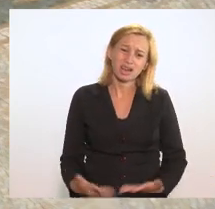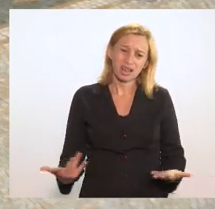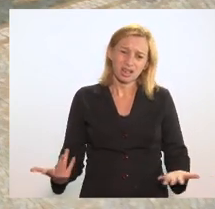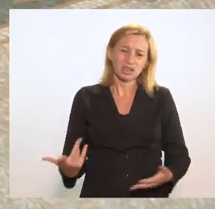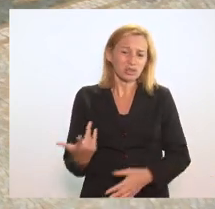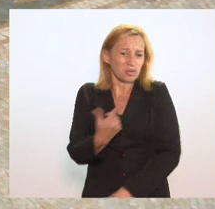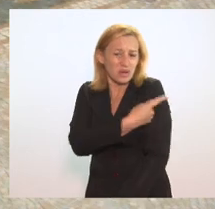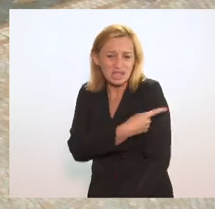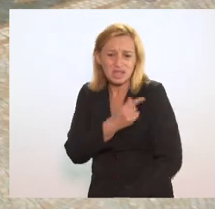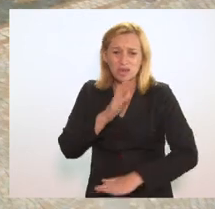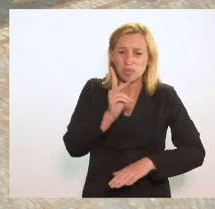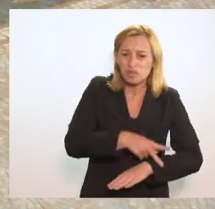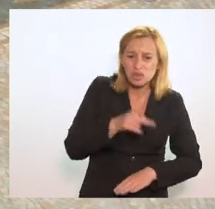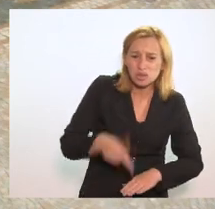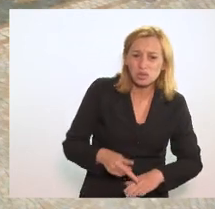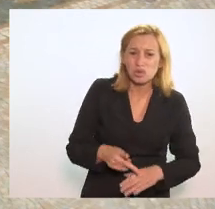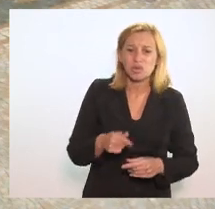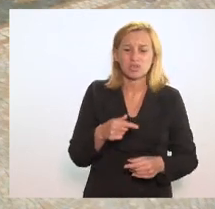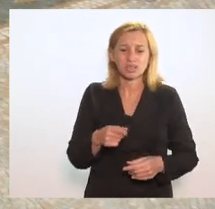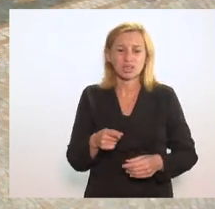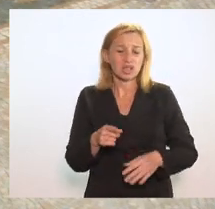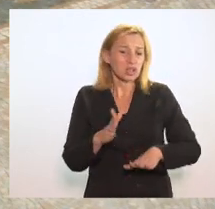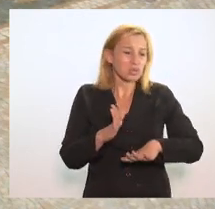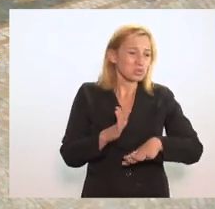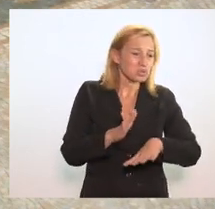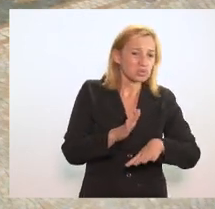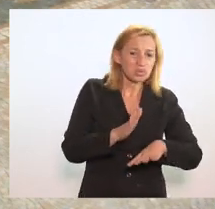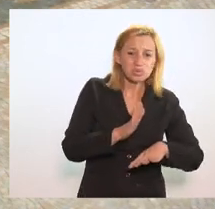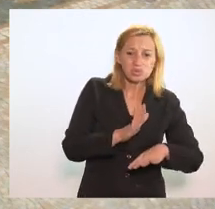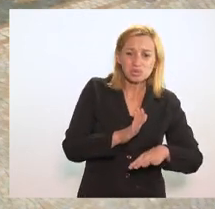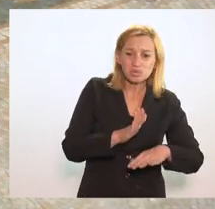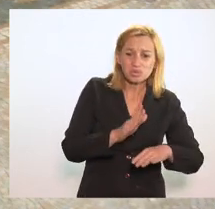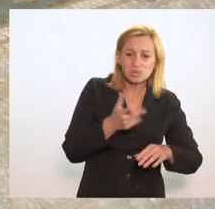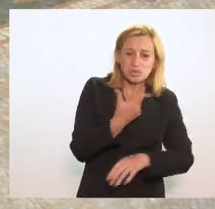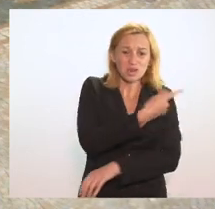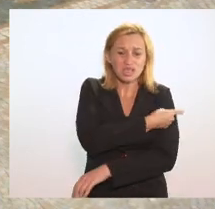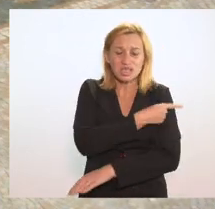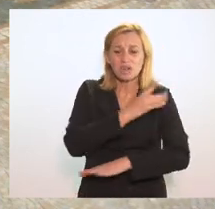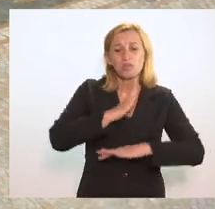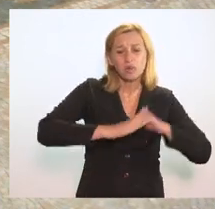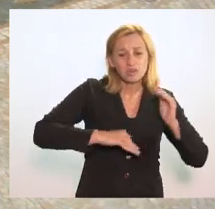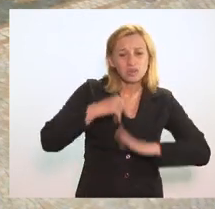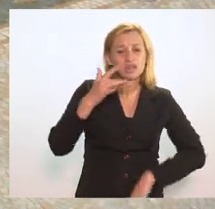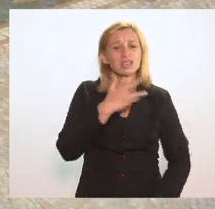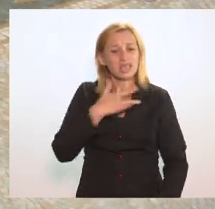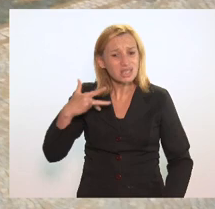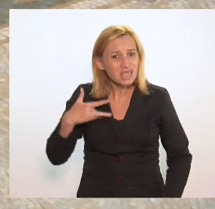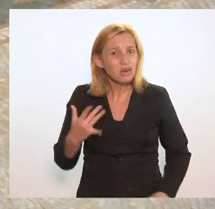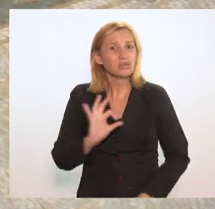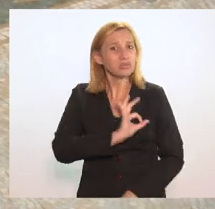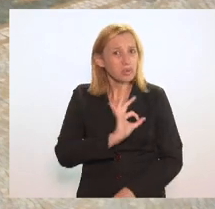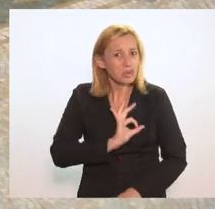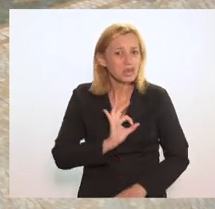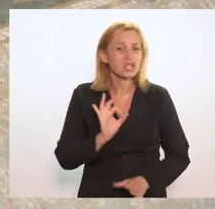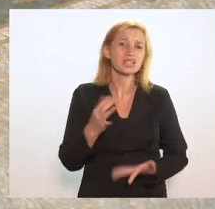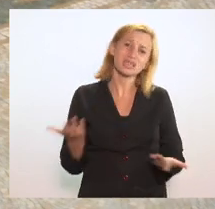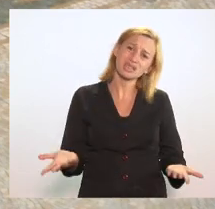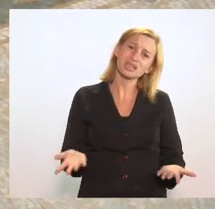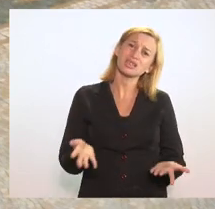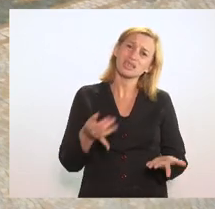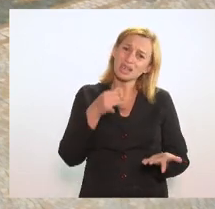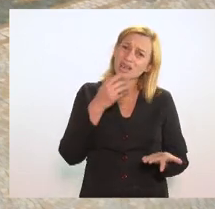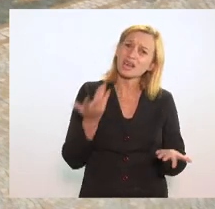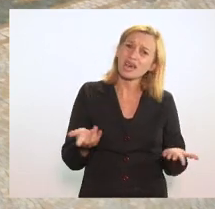professor, você não vacina o profissional de segurança da saúde, que é grupo prioritário. Isso é um esculacho. Não é possível que o estado do Rio de